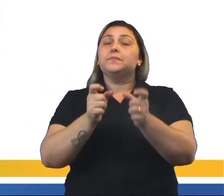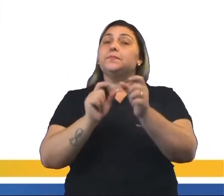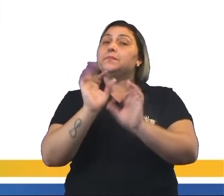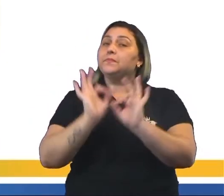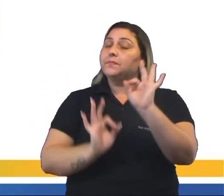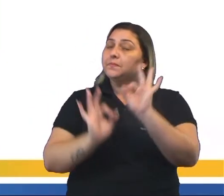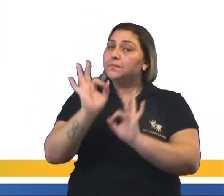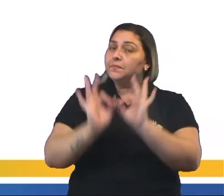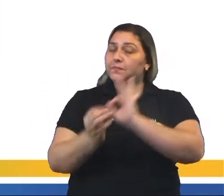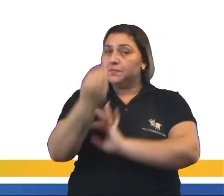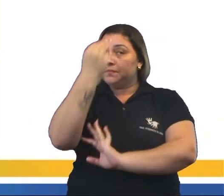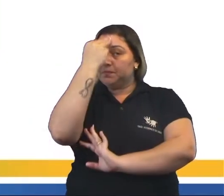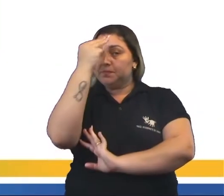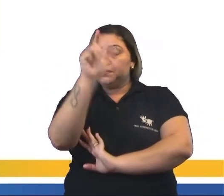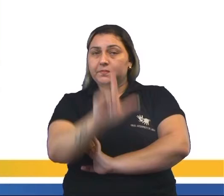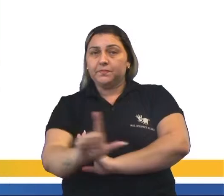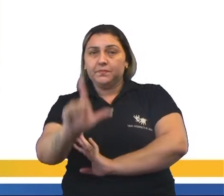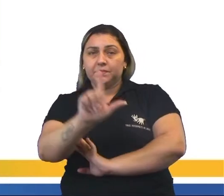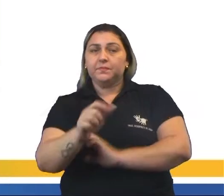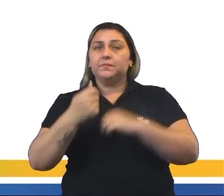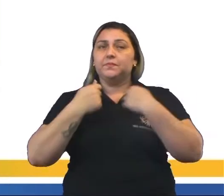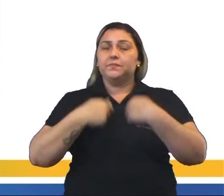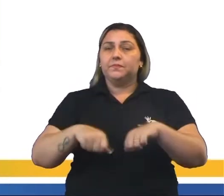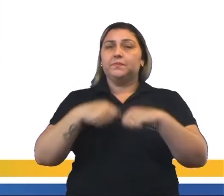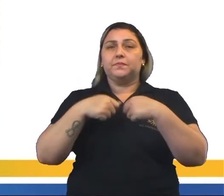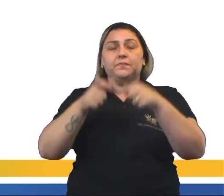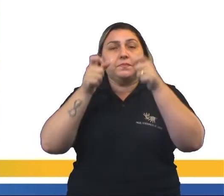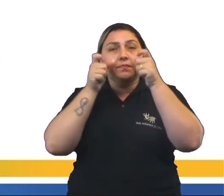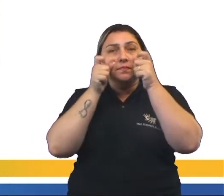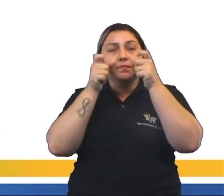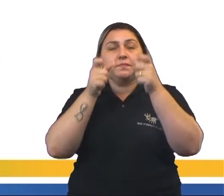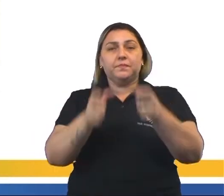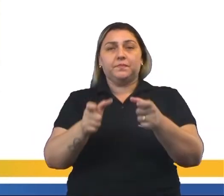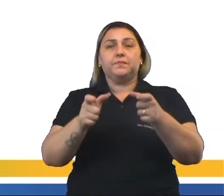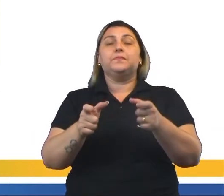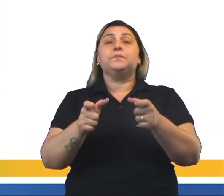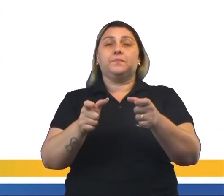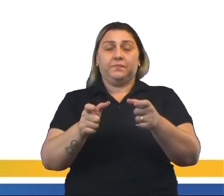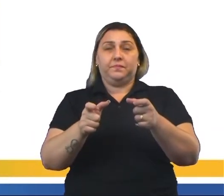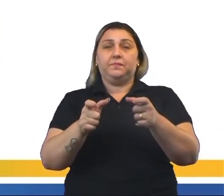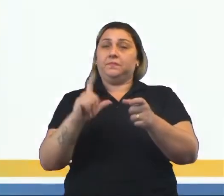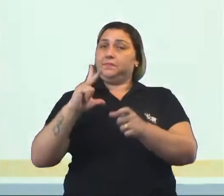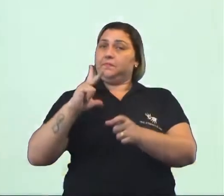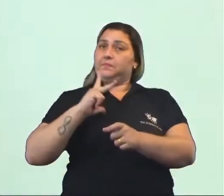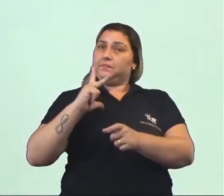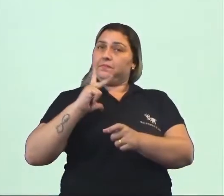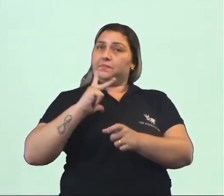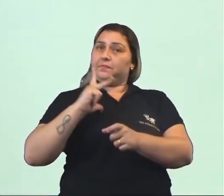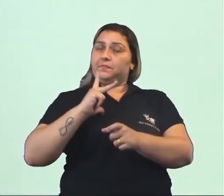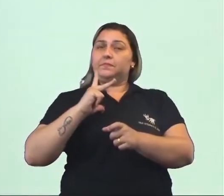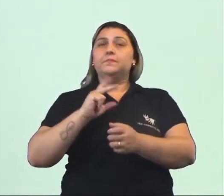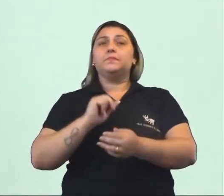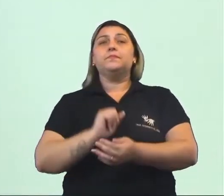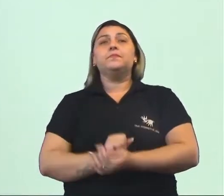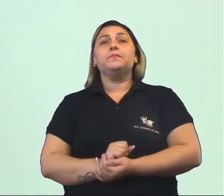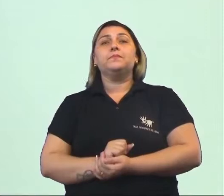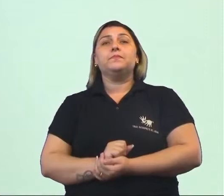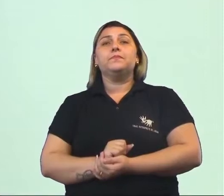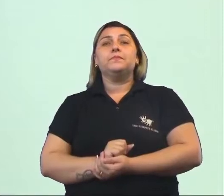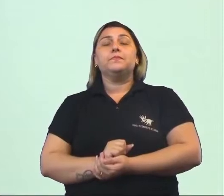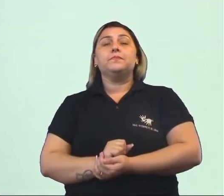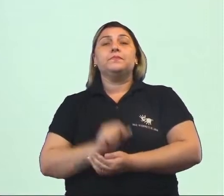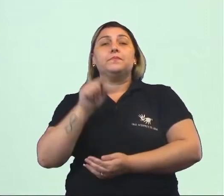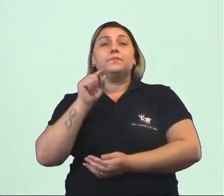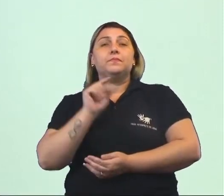produzir memórias literárias, precisamos ficar atentos às particularidades. Gente,